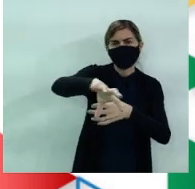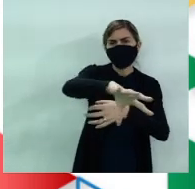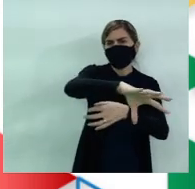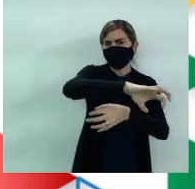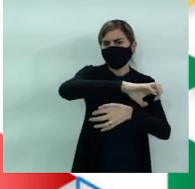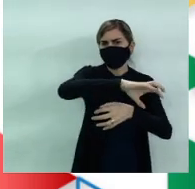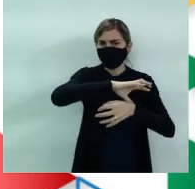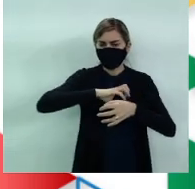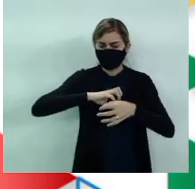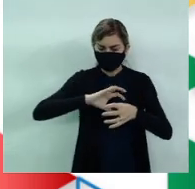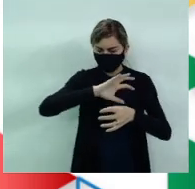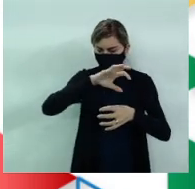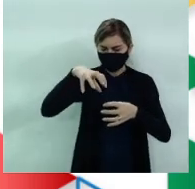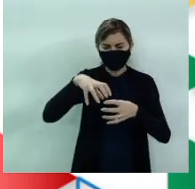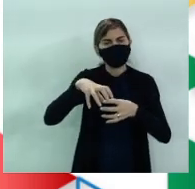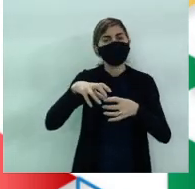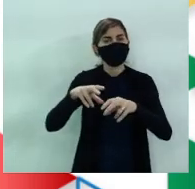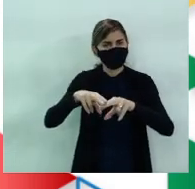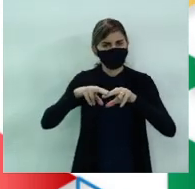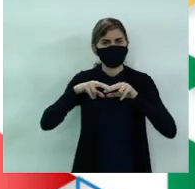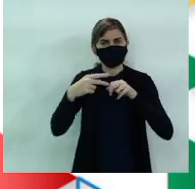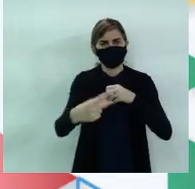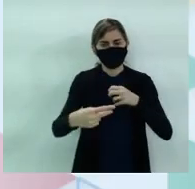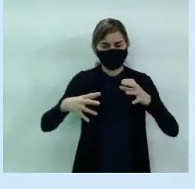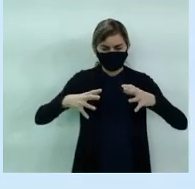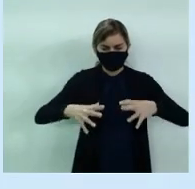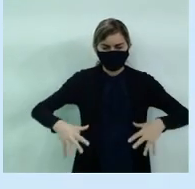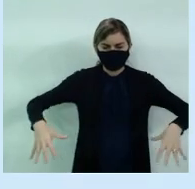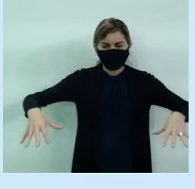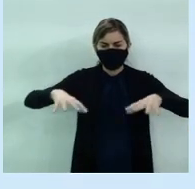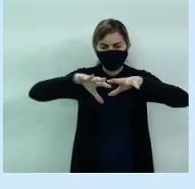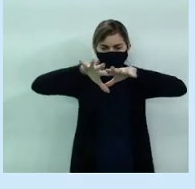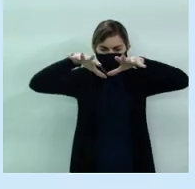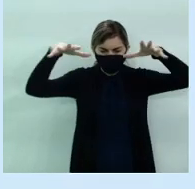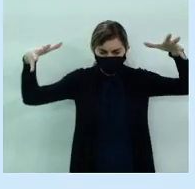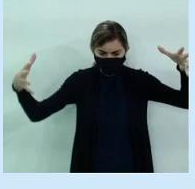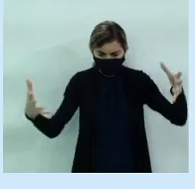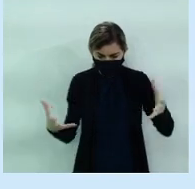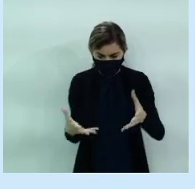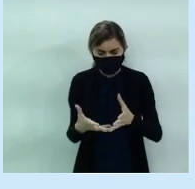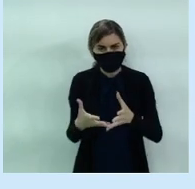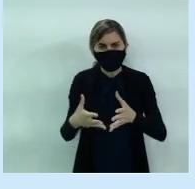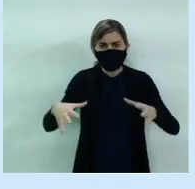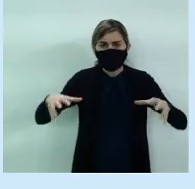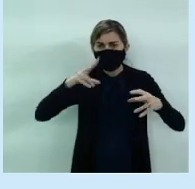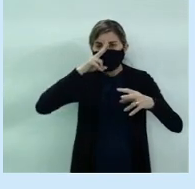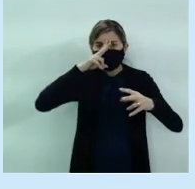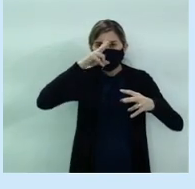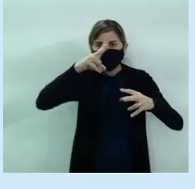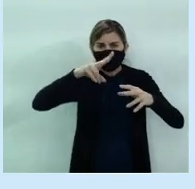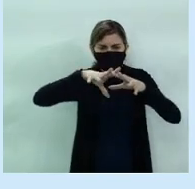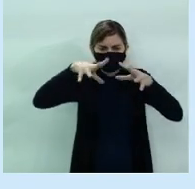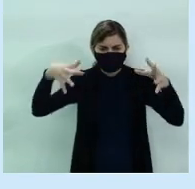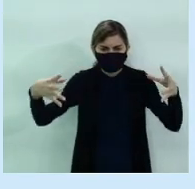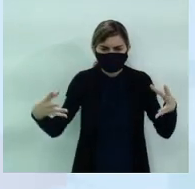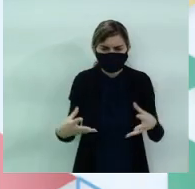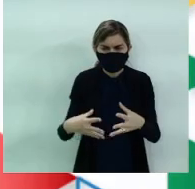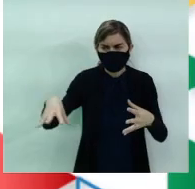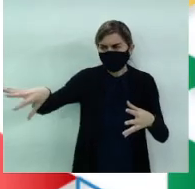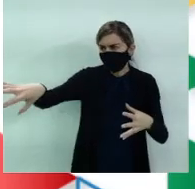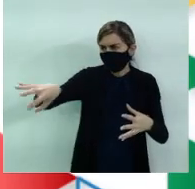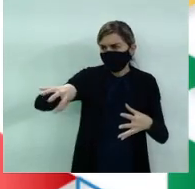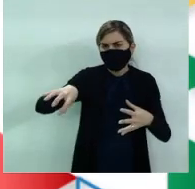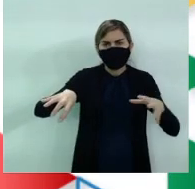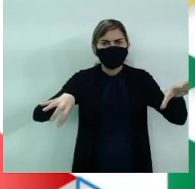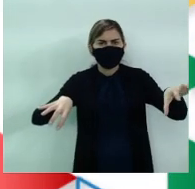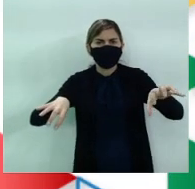direção ao seu centro por causa do seu campo gravitacional. A força que é gravitacional, ela